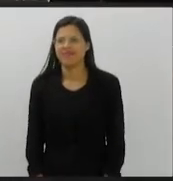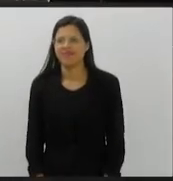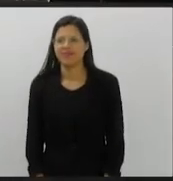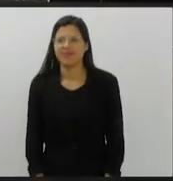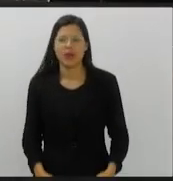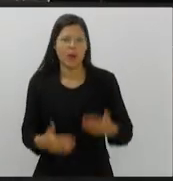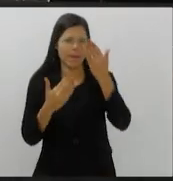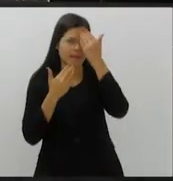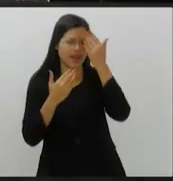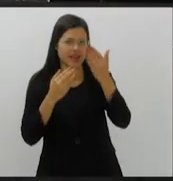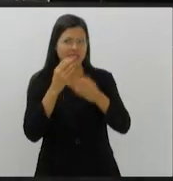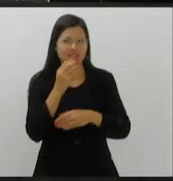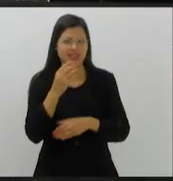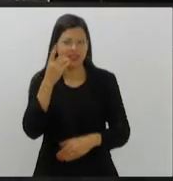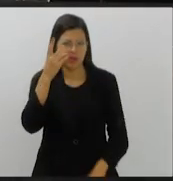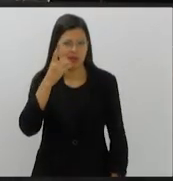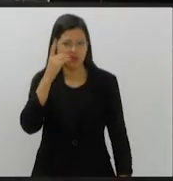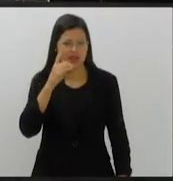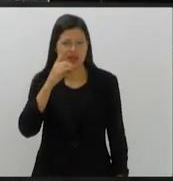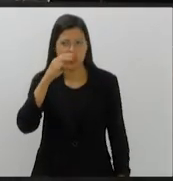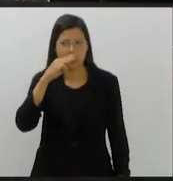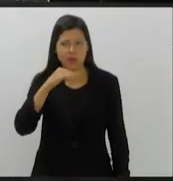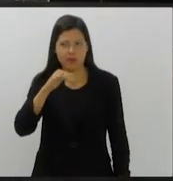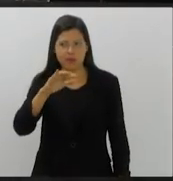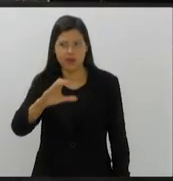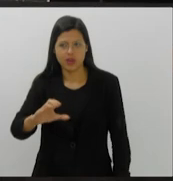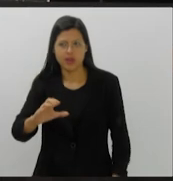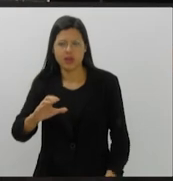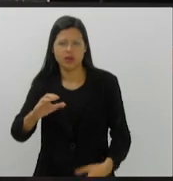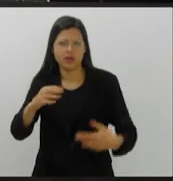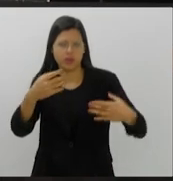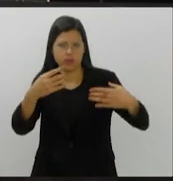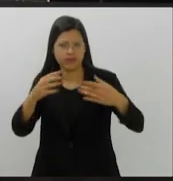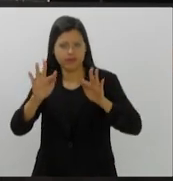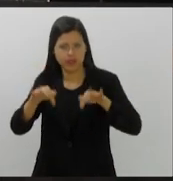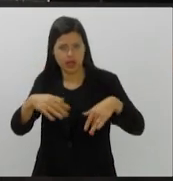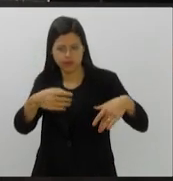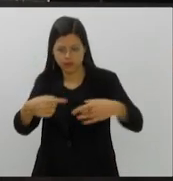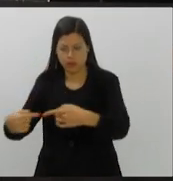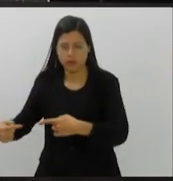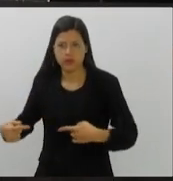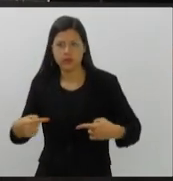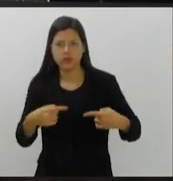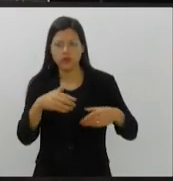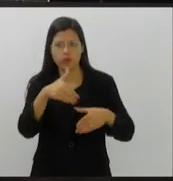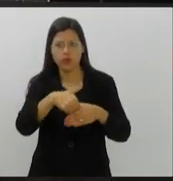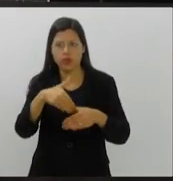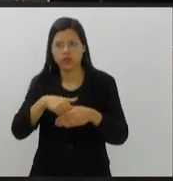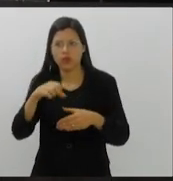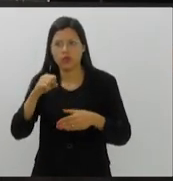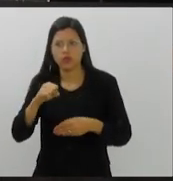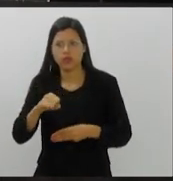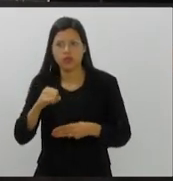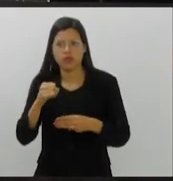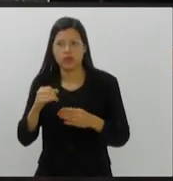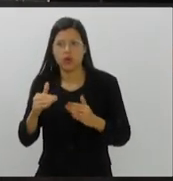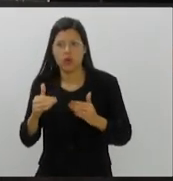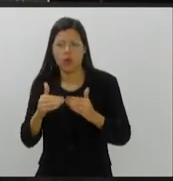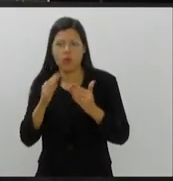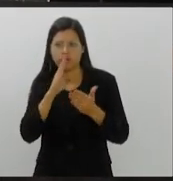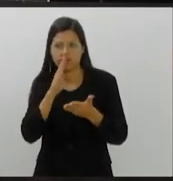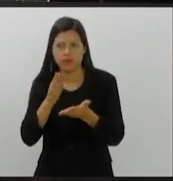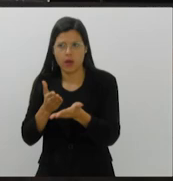Obrigada, deputado Carlos Mink. Não havendo mais quem queira discutir, encerrada a discussão, em votação, senhores que aprovam, permaneçam como